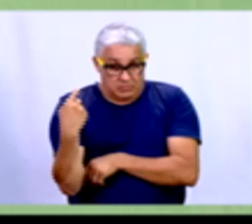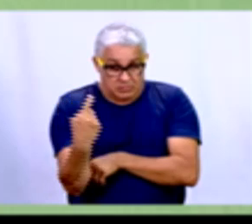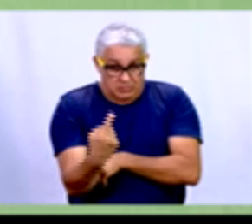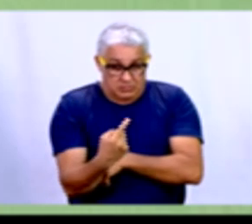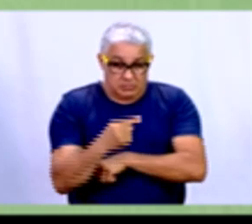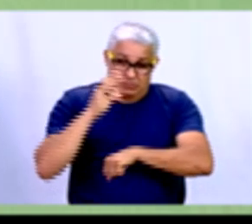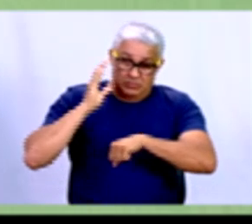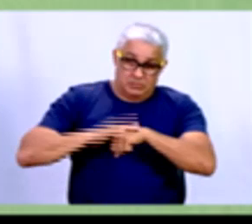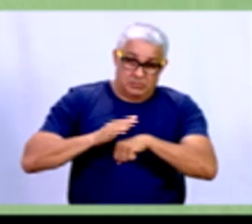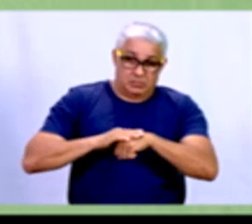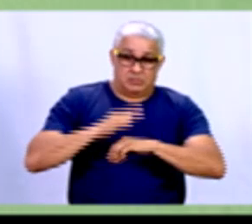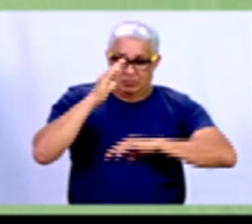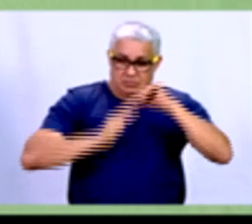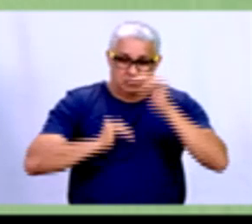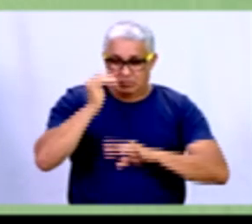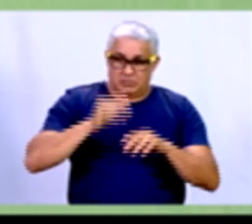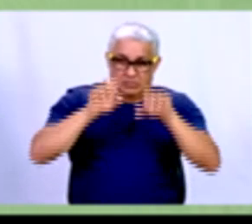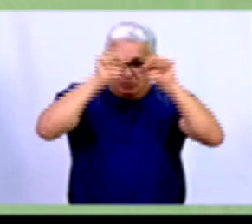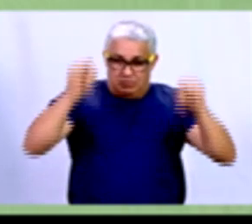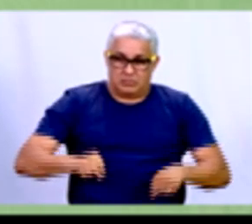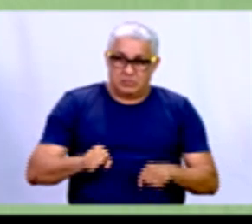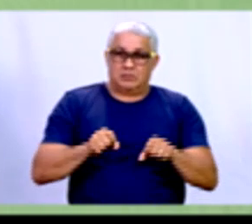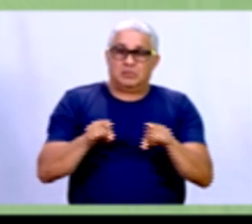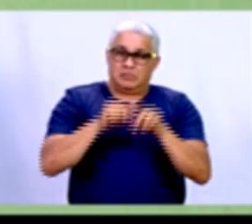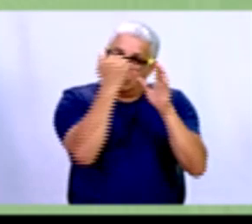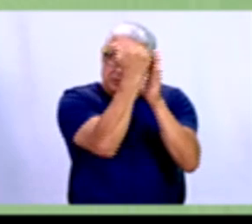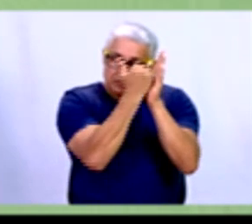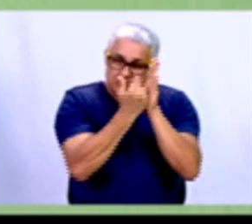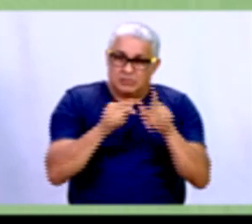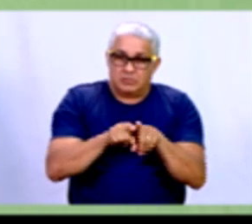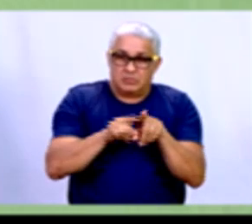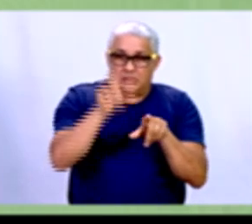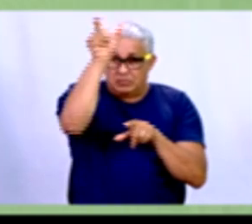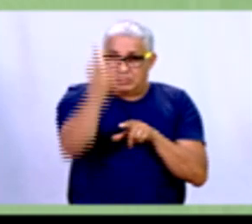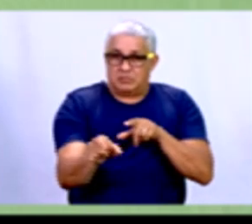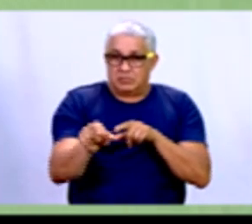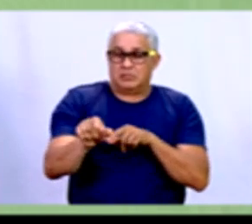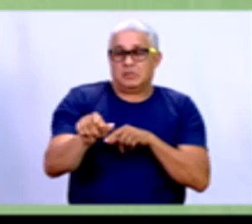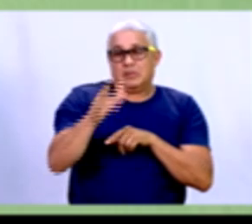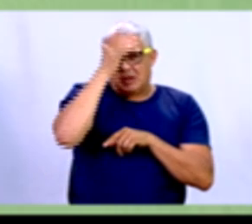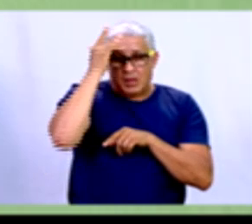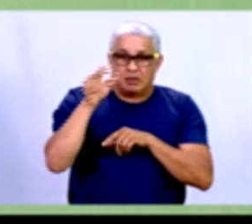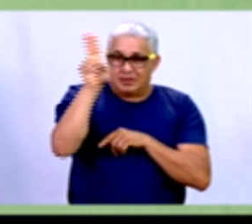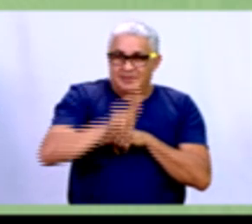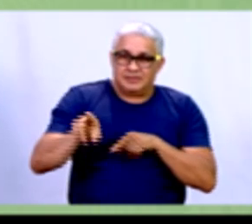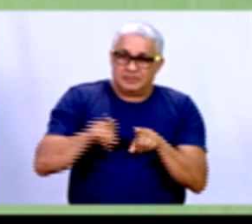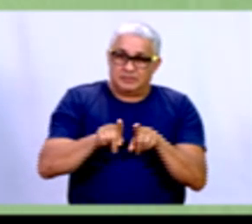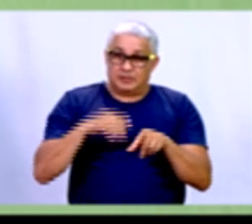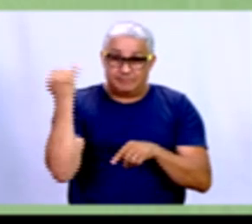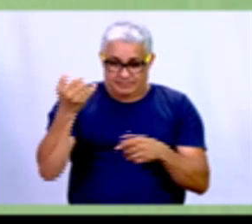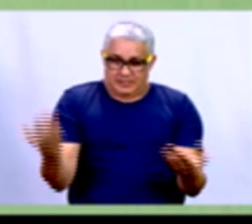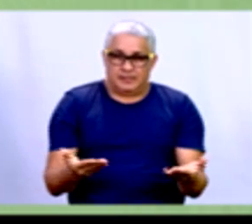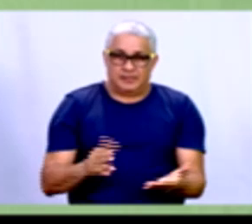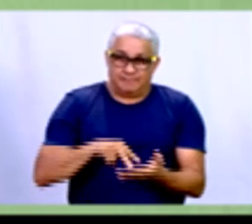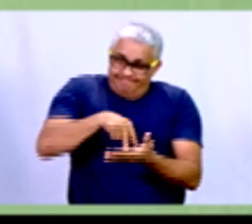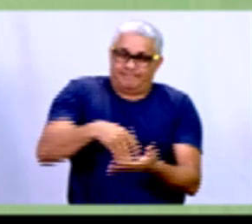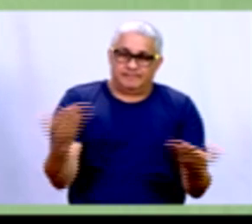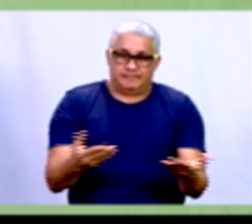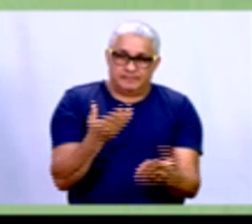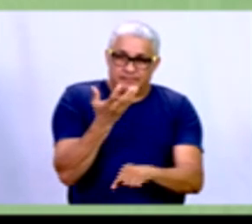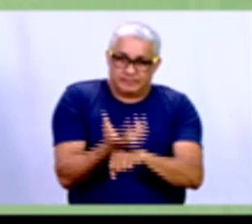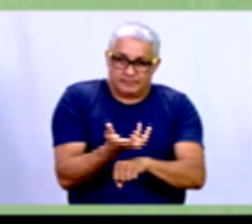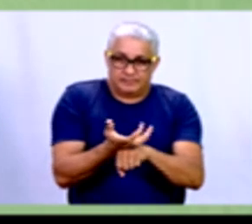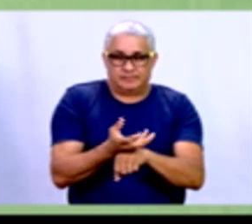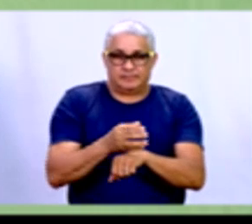estamos desenvolvendo sistemas, e os nossos usuários. Essa importância, ela se solidifica agora nessa disciplina